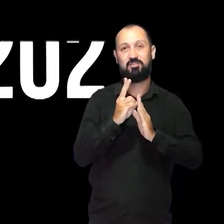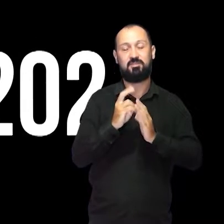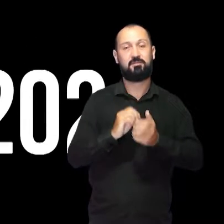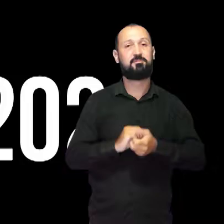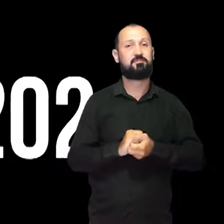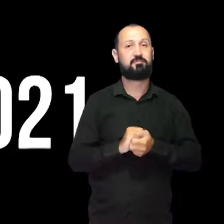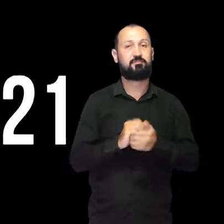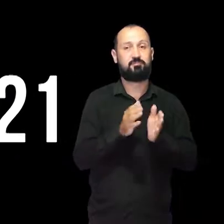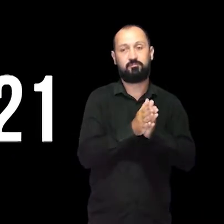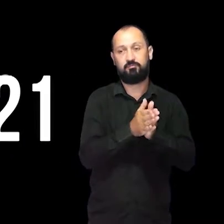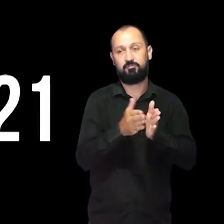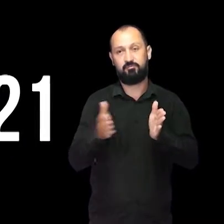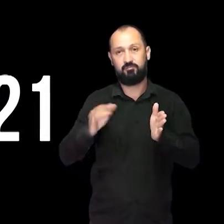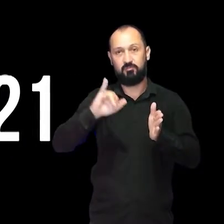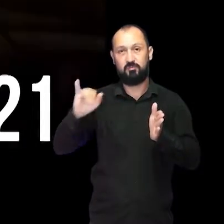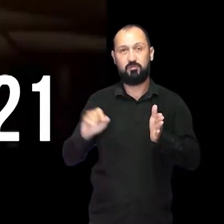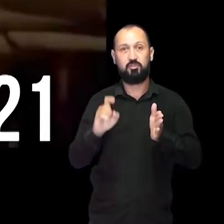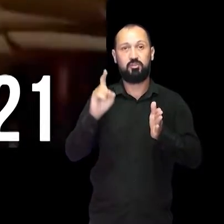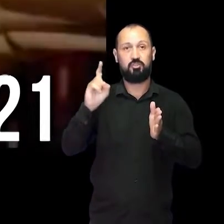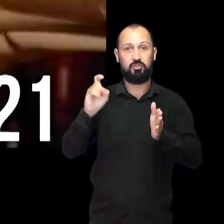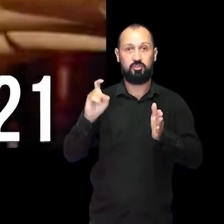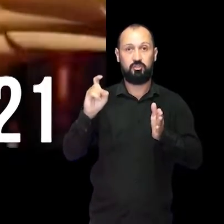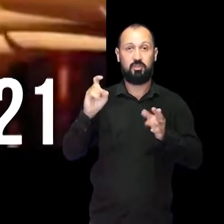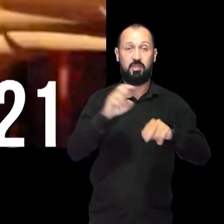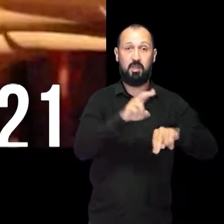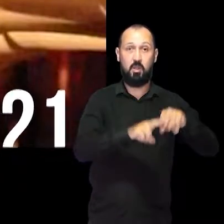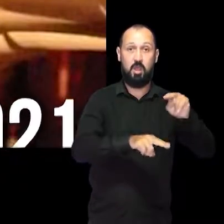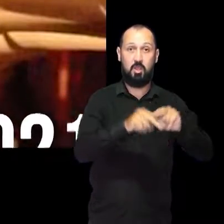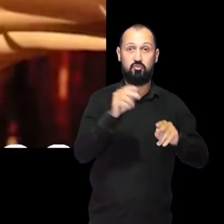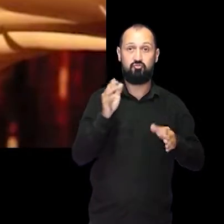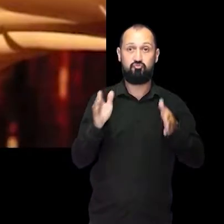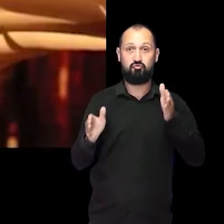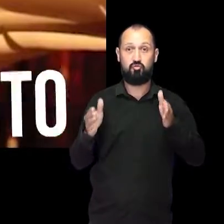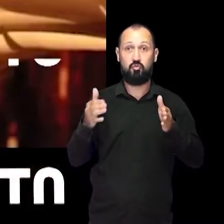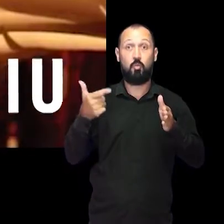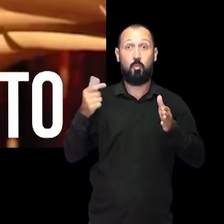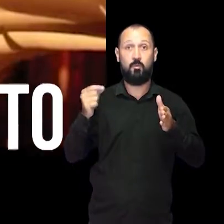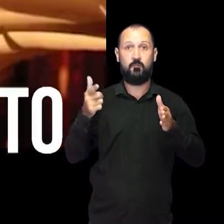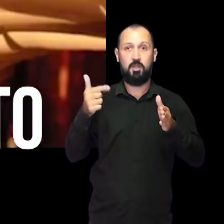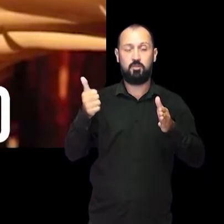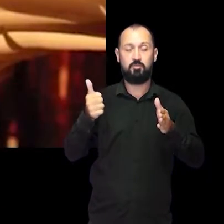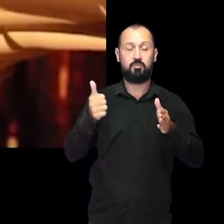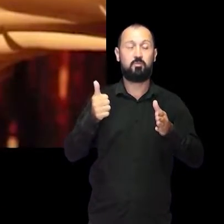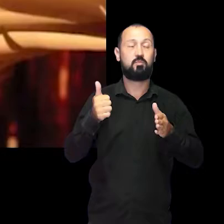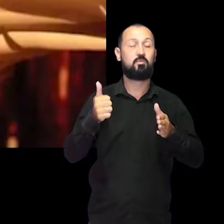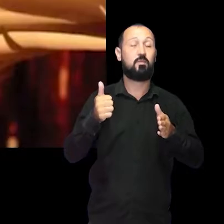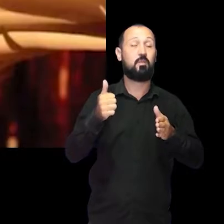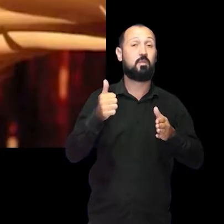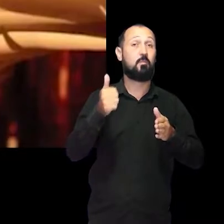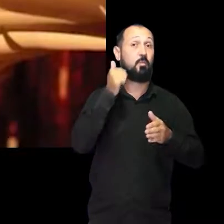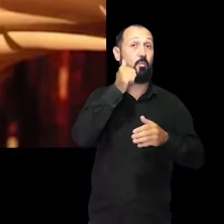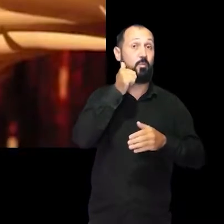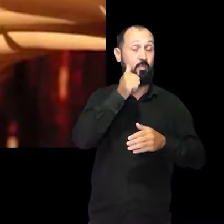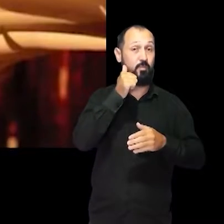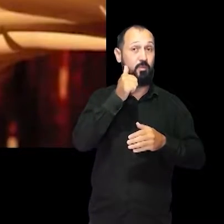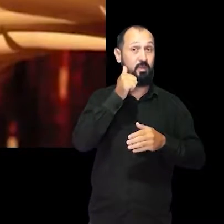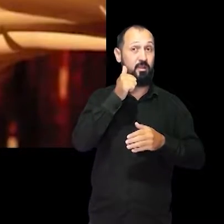No período de janeiro a junho de 2021, 10 mulheres indígenas receberam atendimento,